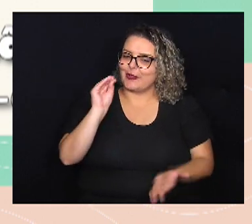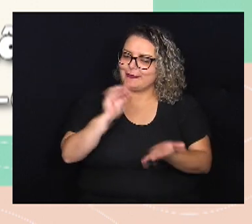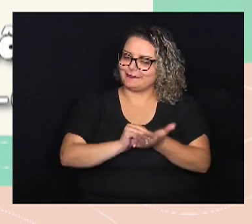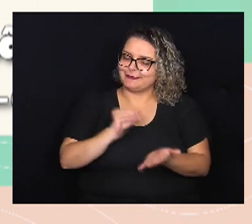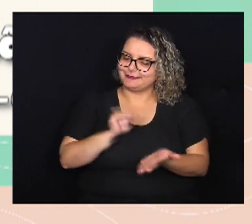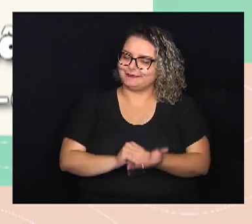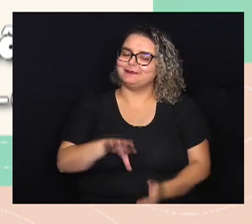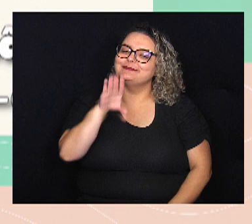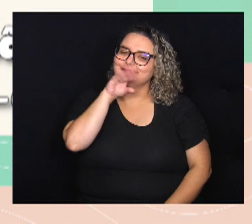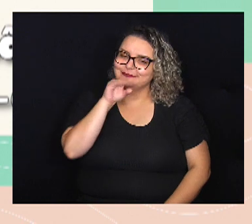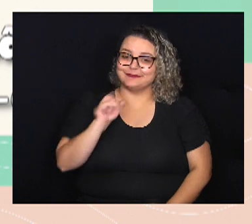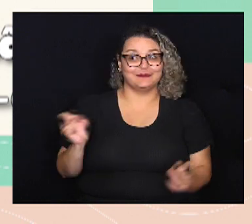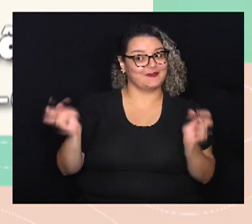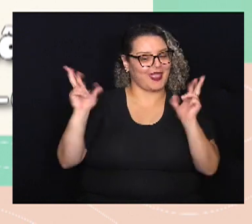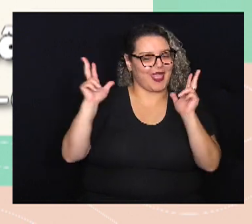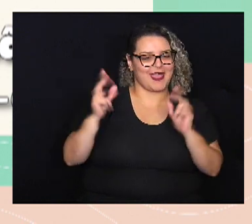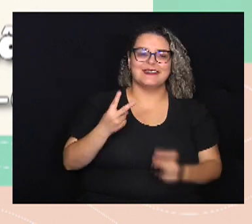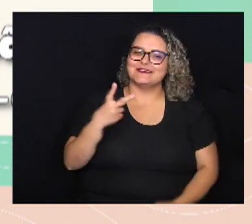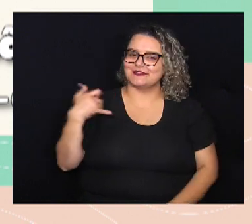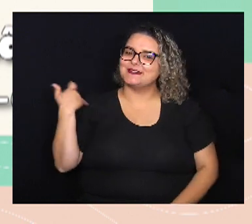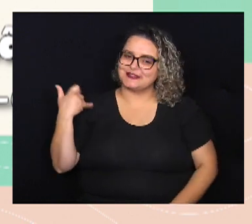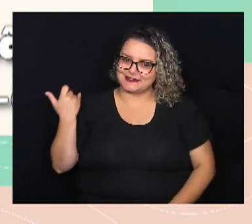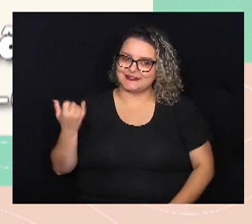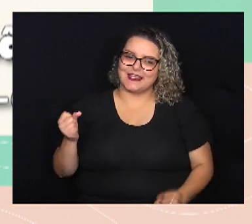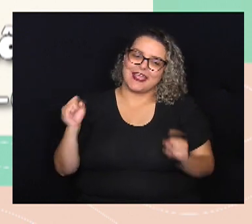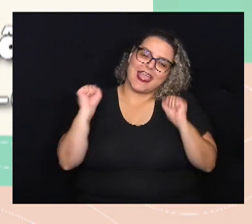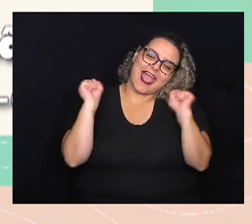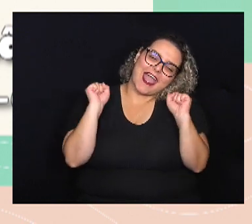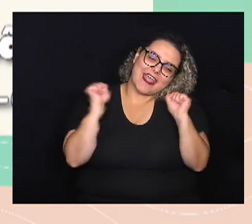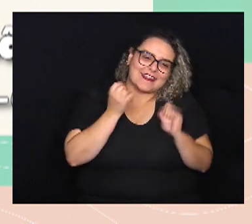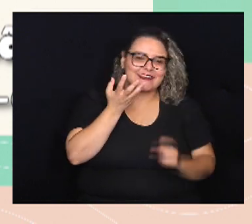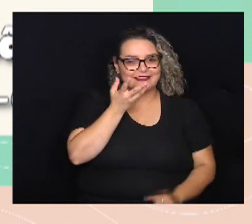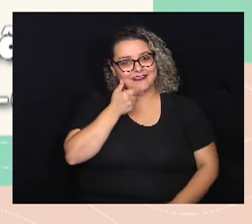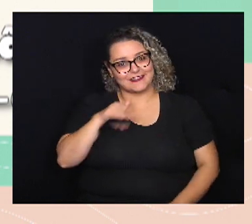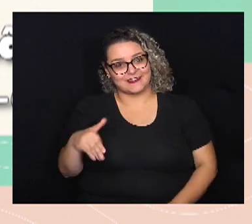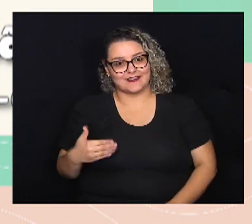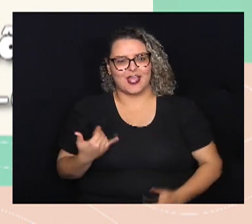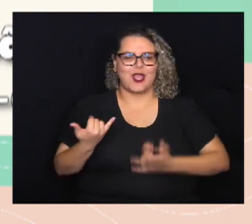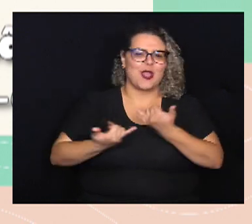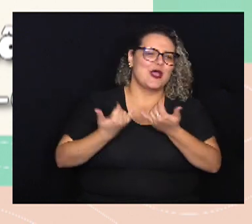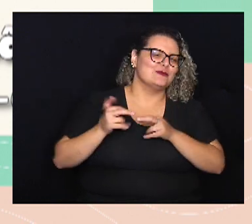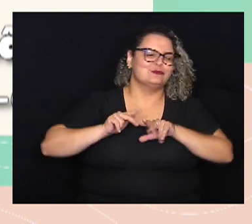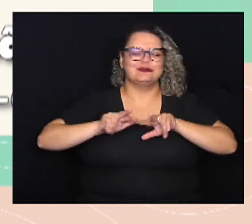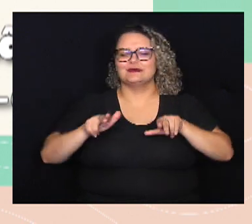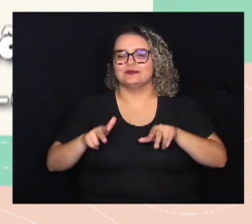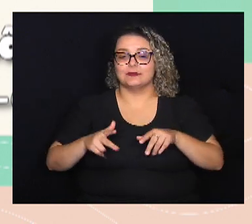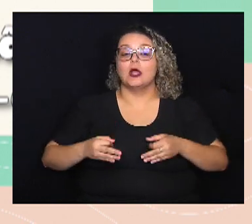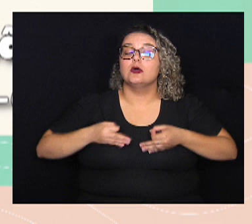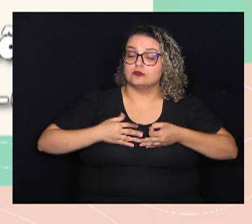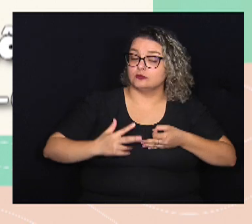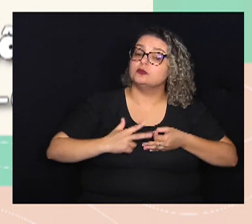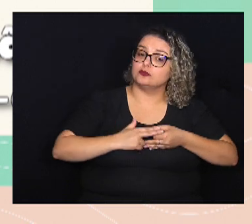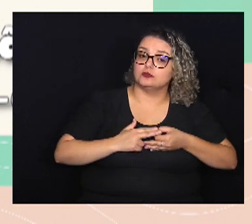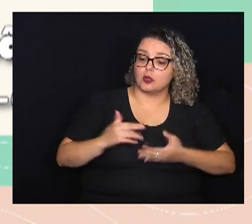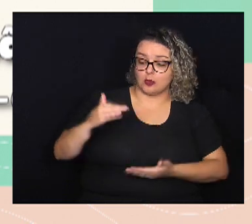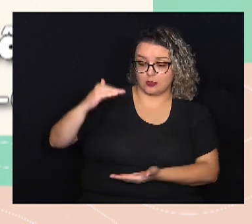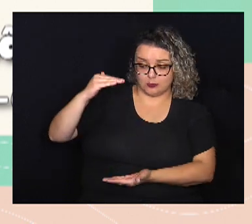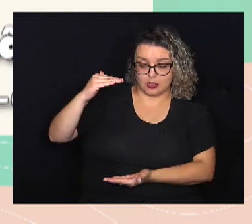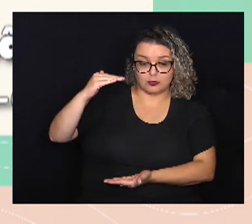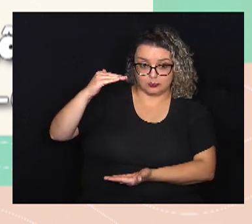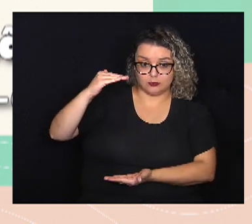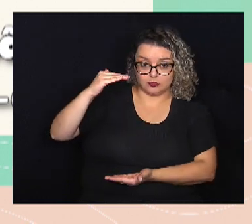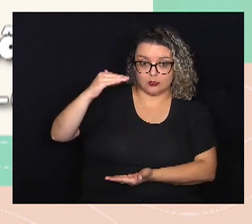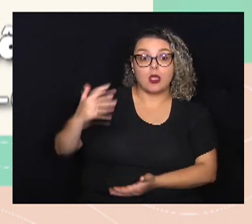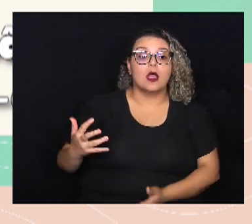esperta Ela tem dois anos e ama crianças É super brincalhona castrada porte médio Para